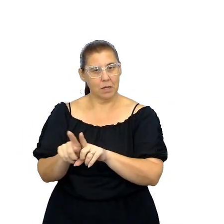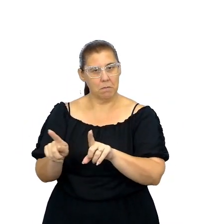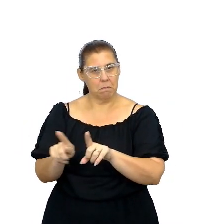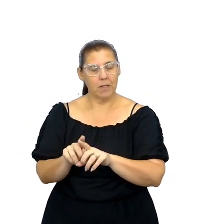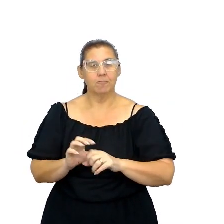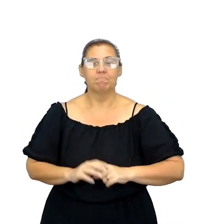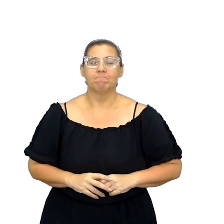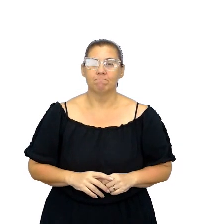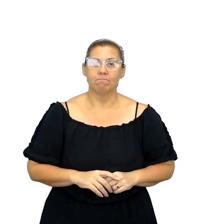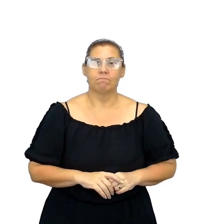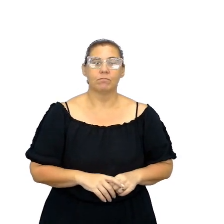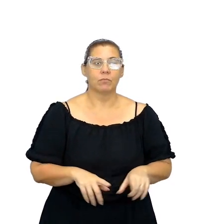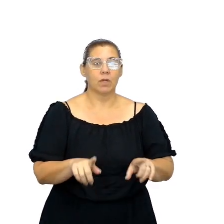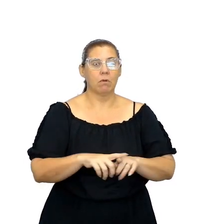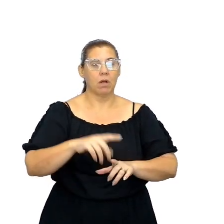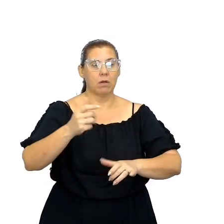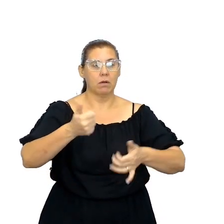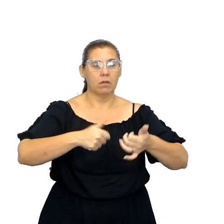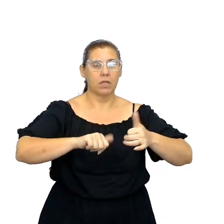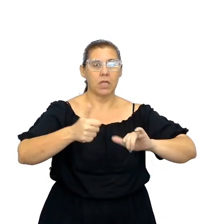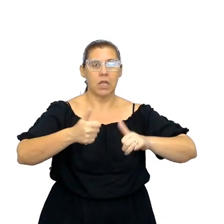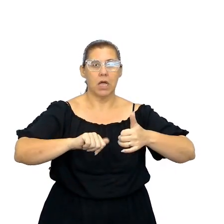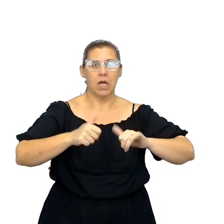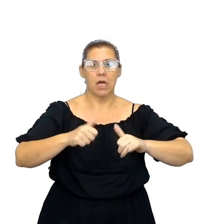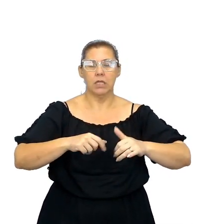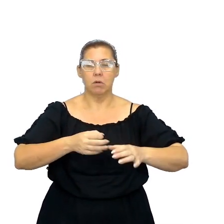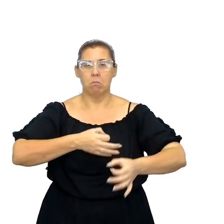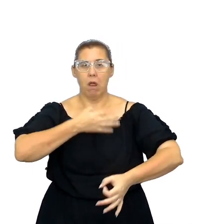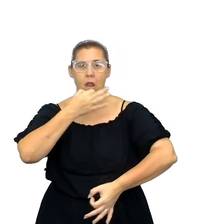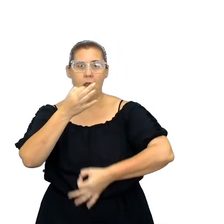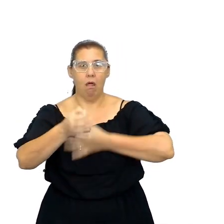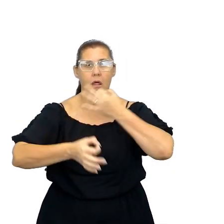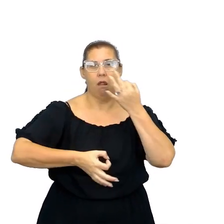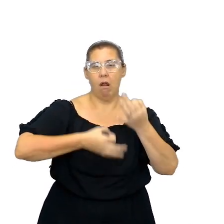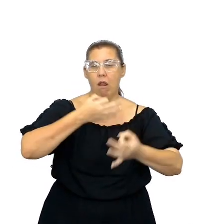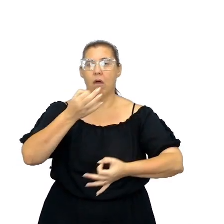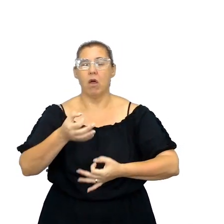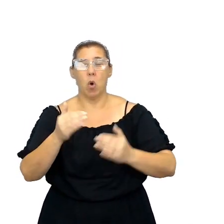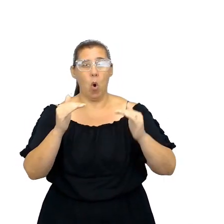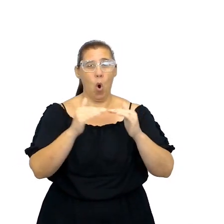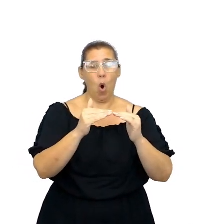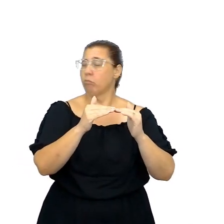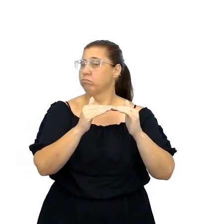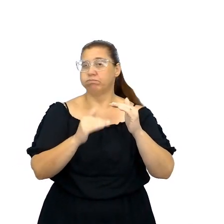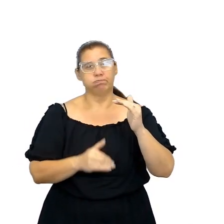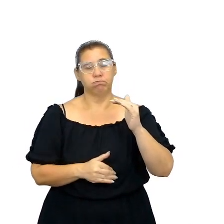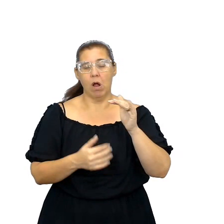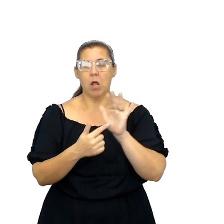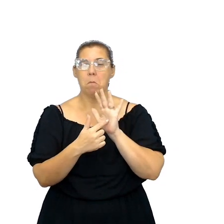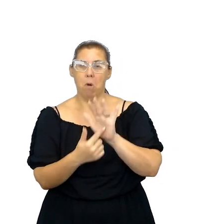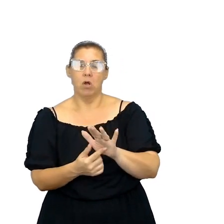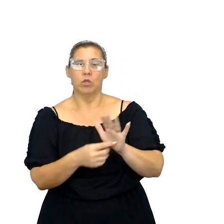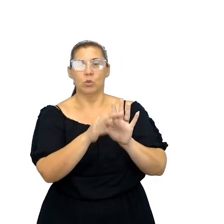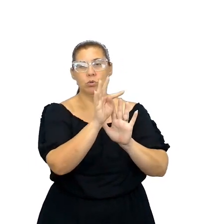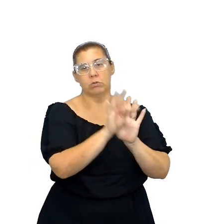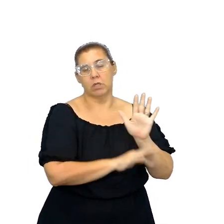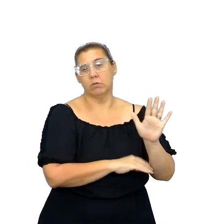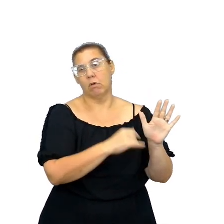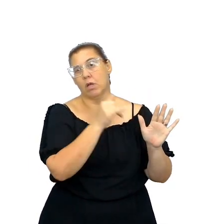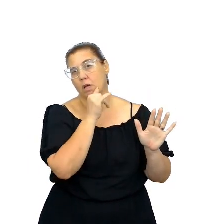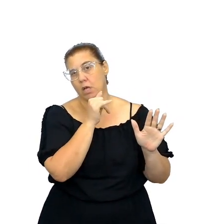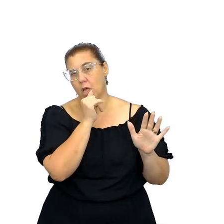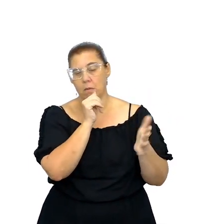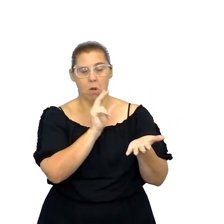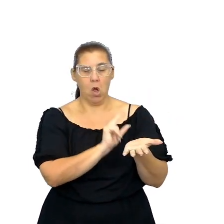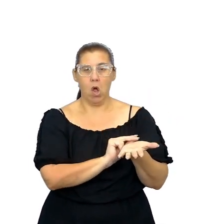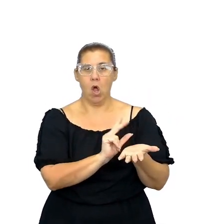A partir da análise desses embates entre opiniões divergentes, apresentadas em um texto, como, por exemplo, esse artigo de